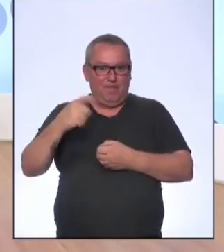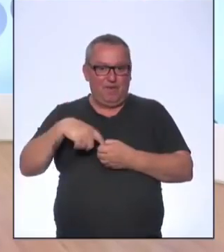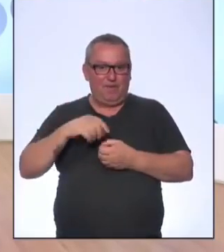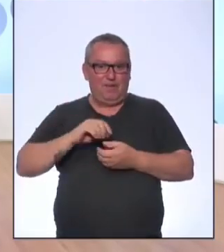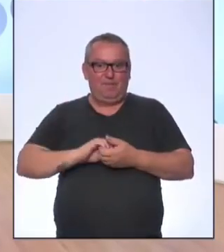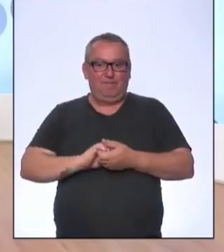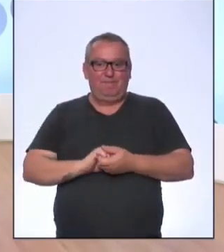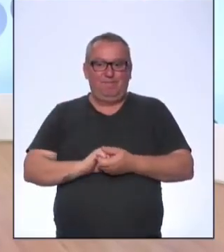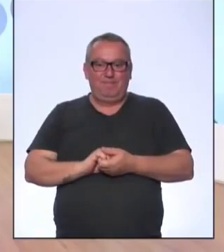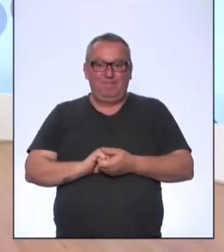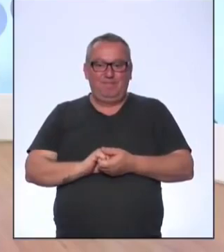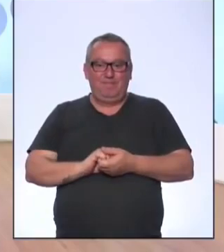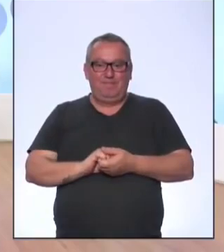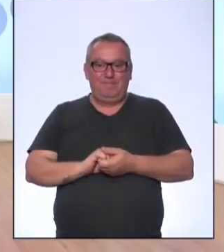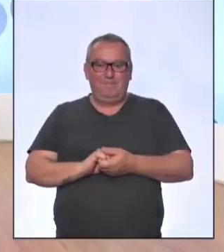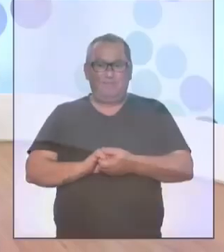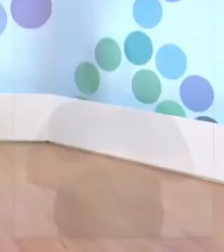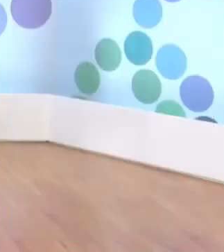até daqui a pouquinho.